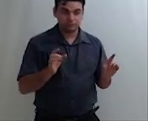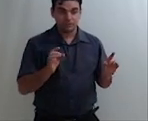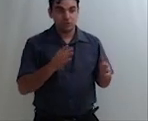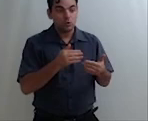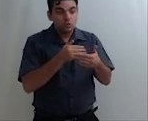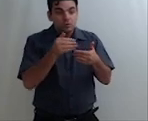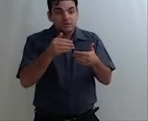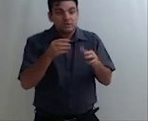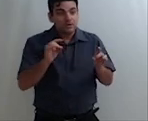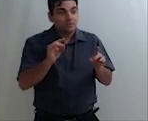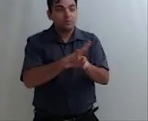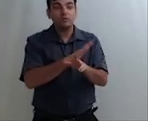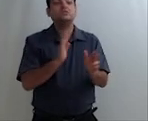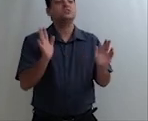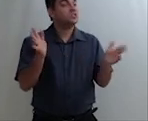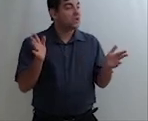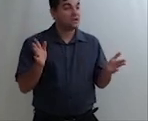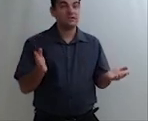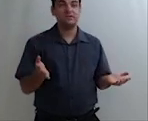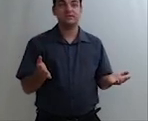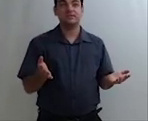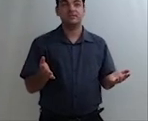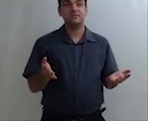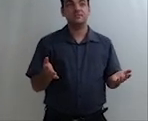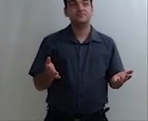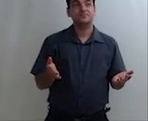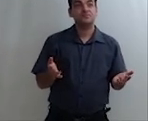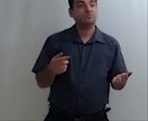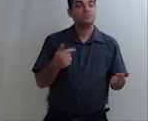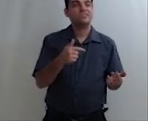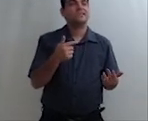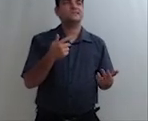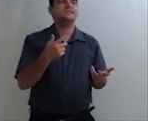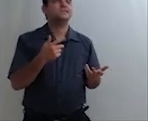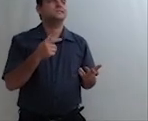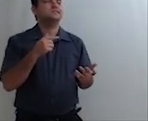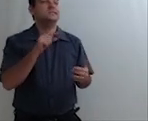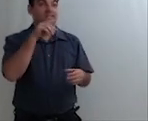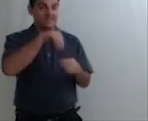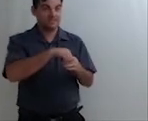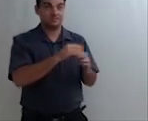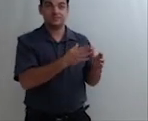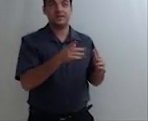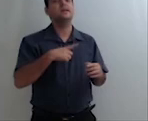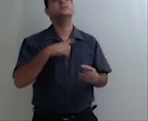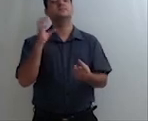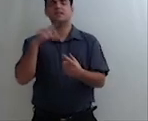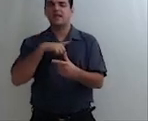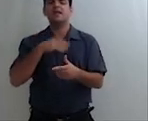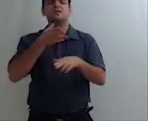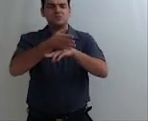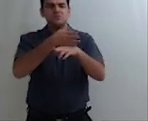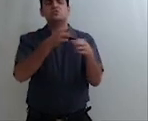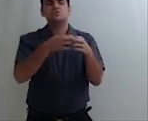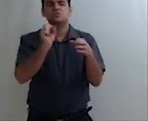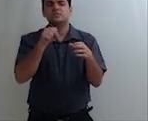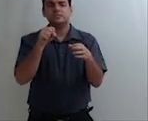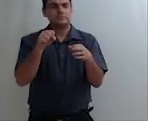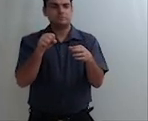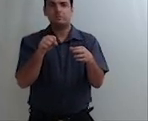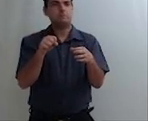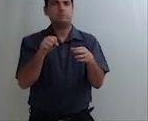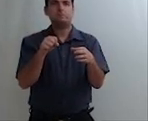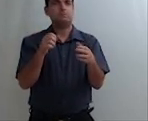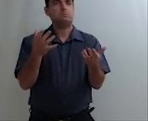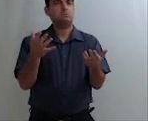teve nenhum momento que se dissesse que ele teria influído na na esse jovem o engenheiro